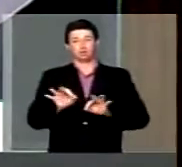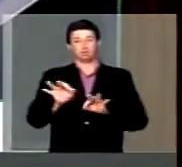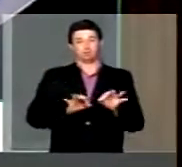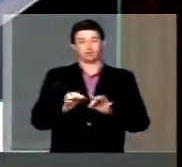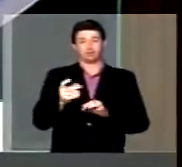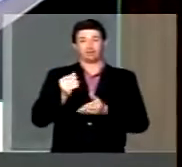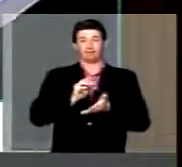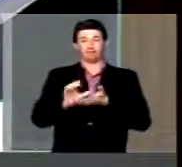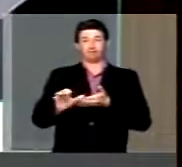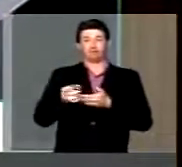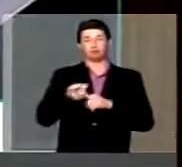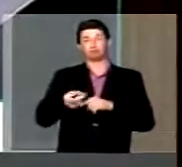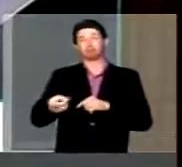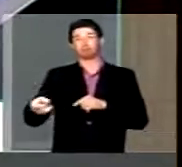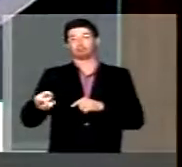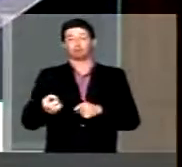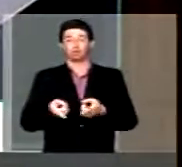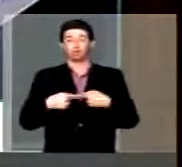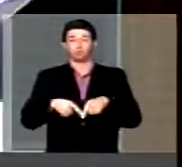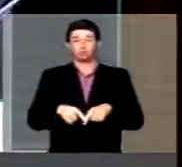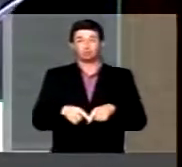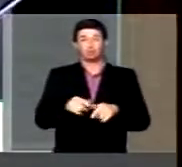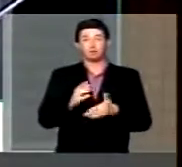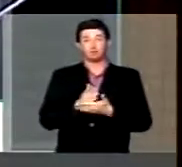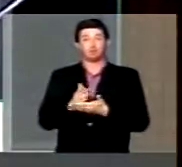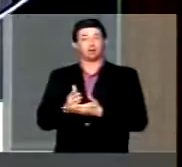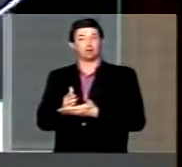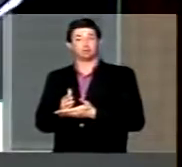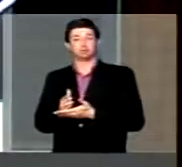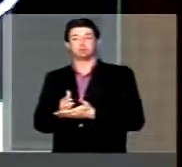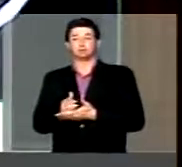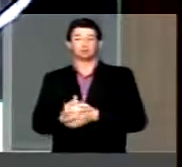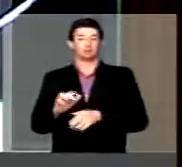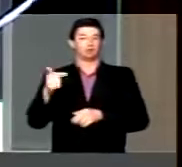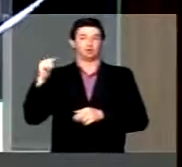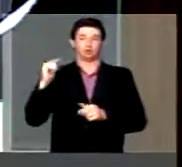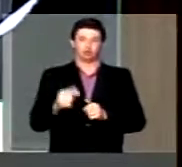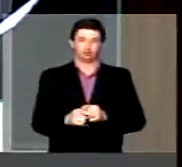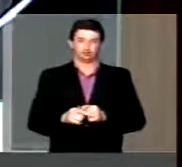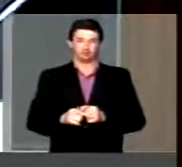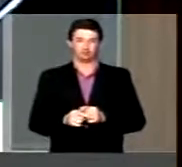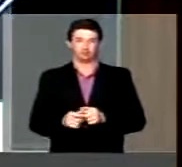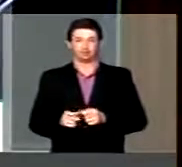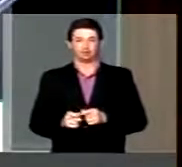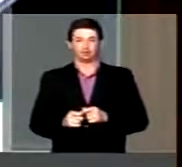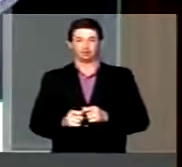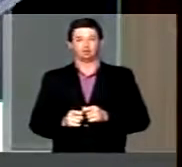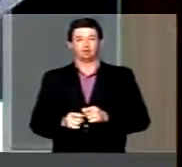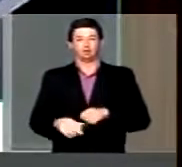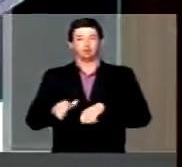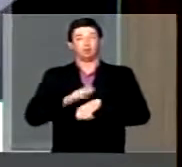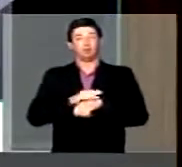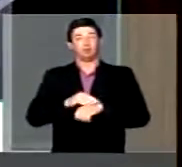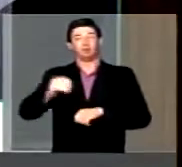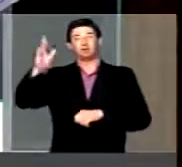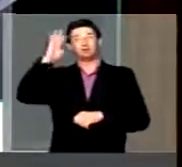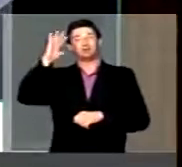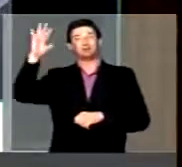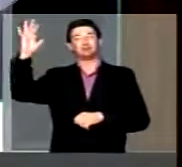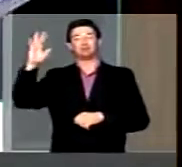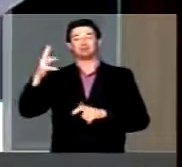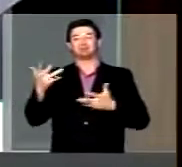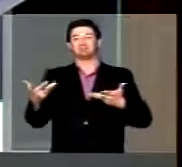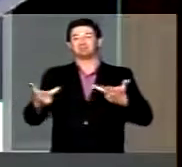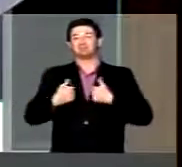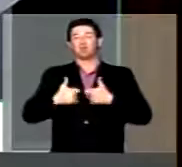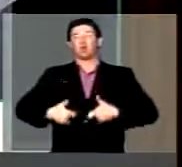investimentos a longo prazo, o crédito virtualmente inexistia. O ambiente de sonho,